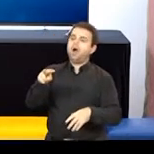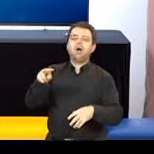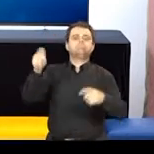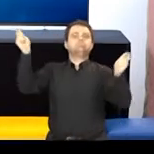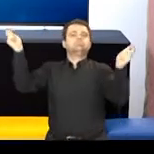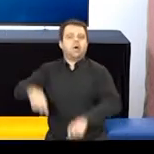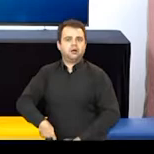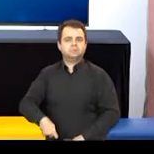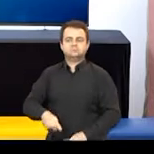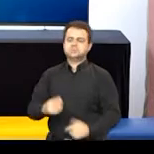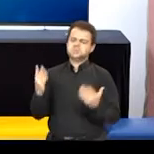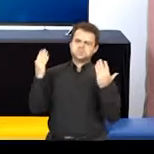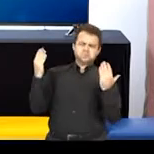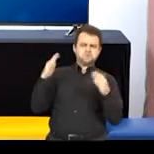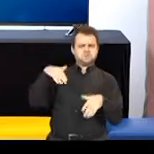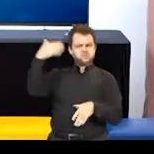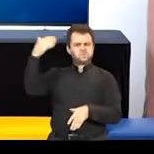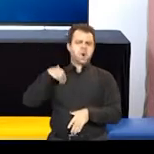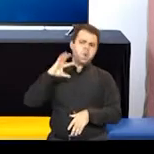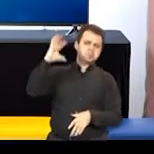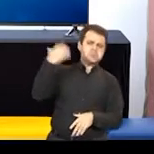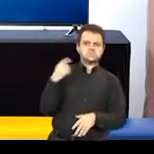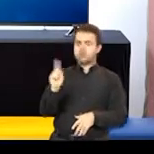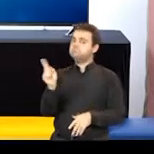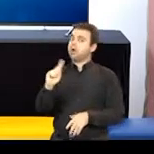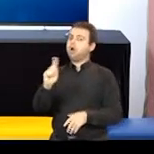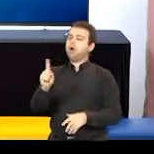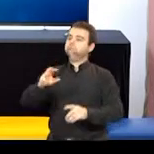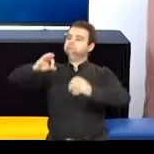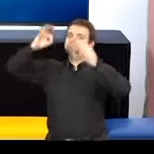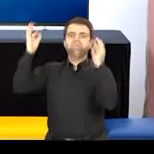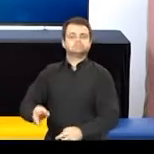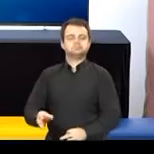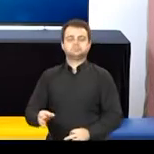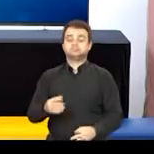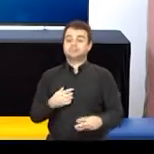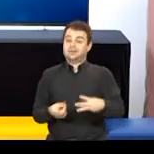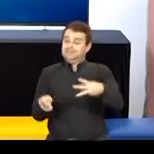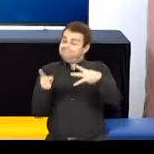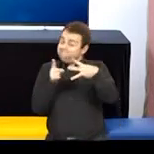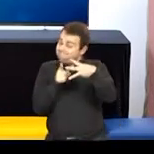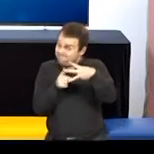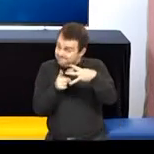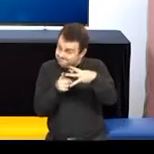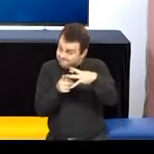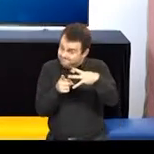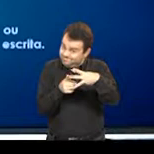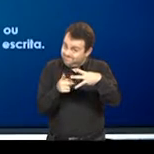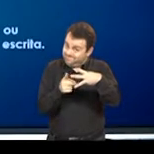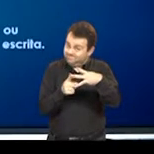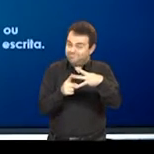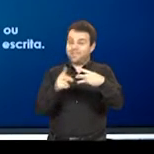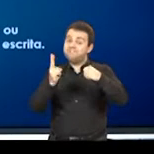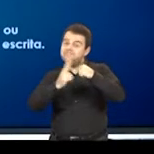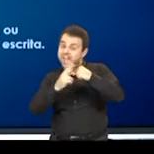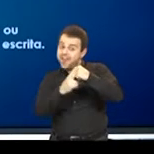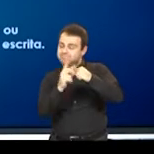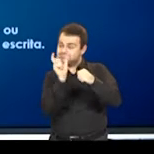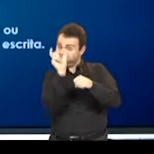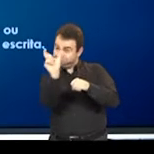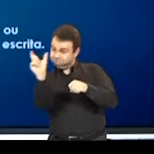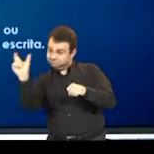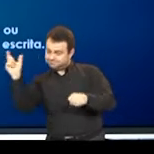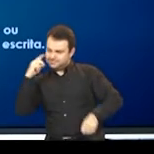Não existe uma dúvida sobre aquela ação. Já no modo subjuntivo, os verbos nesse